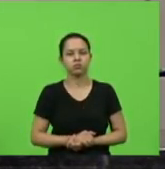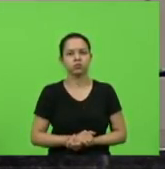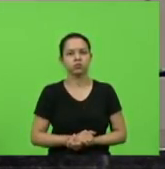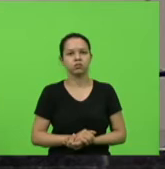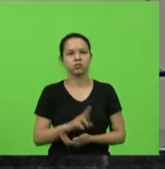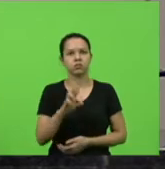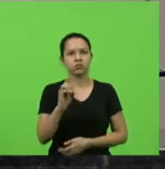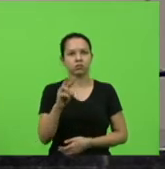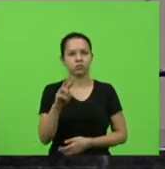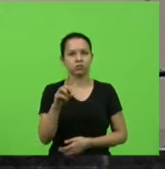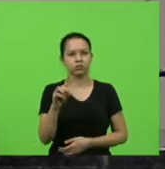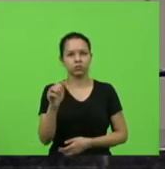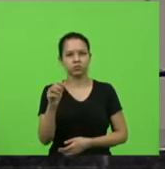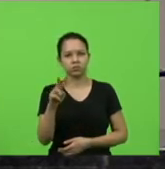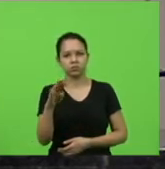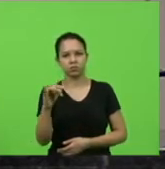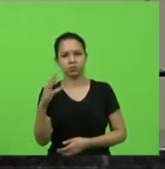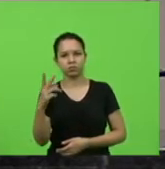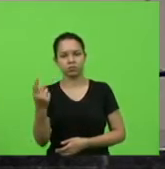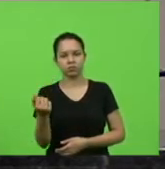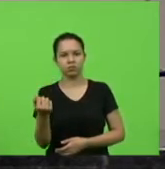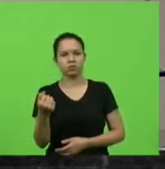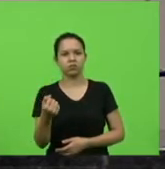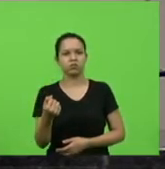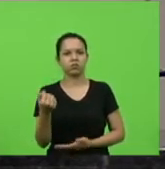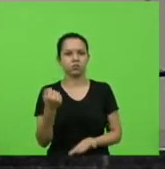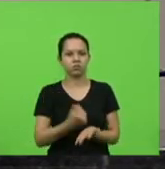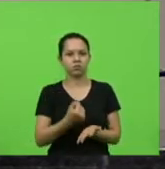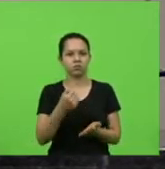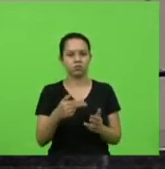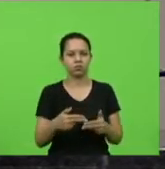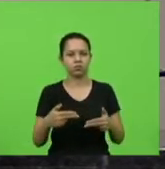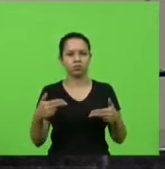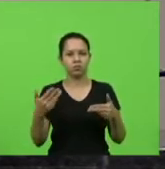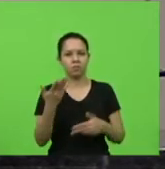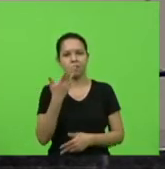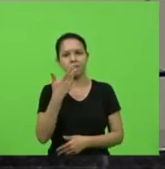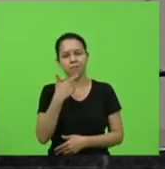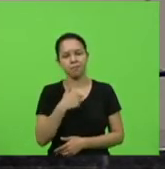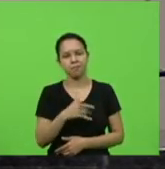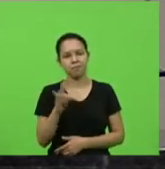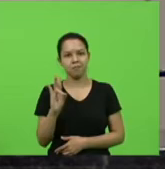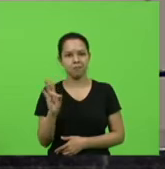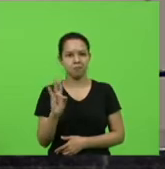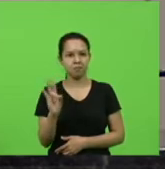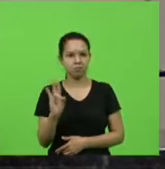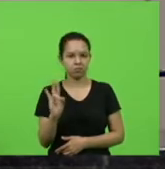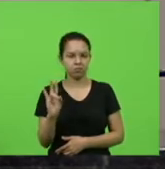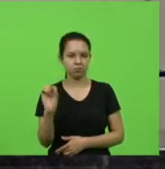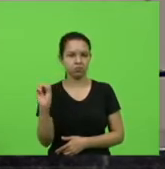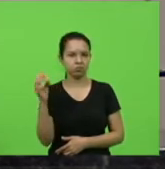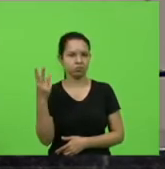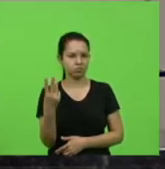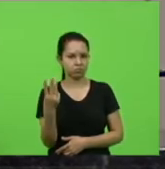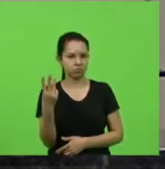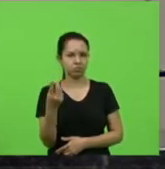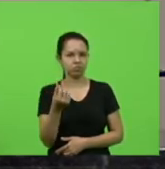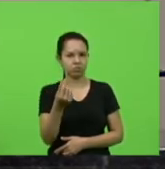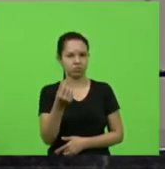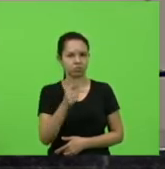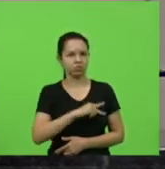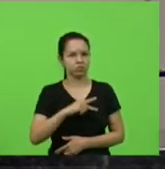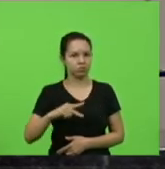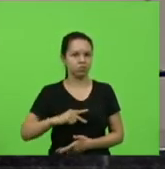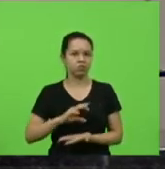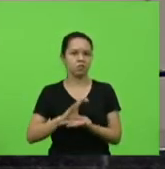estreia da série Criança Viada Show, parte de um projeto cultural que recebia verba pública. Em